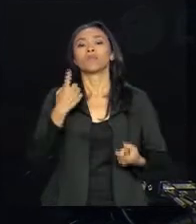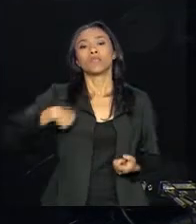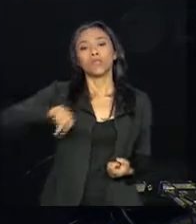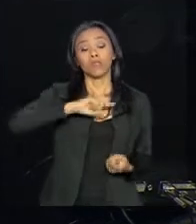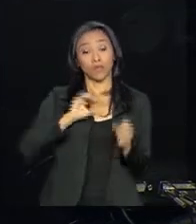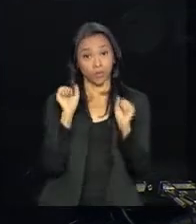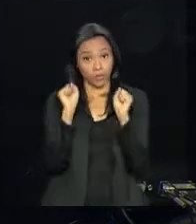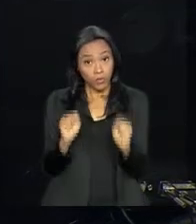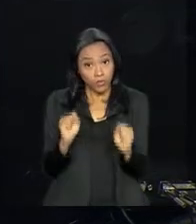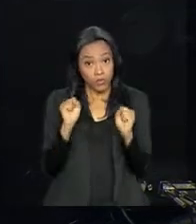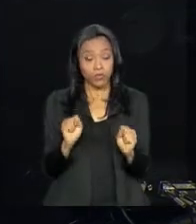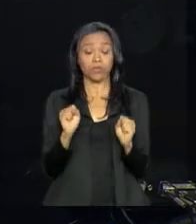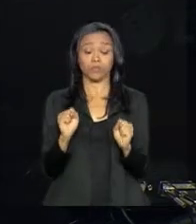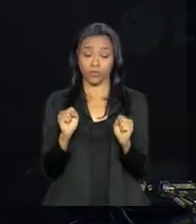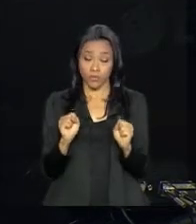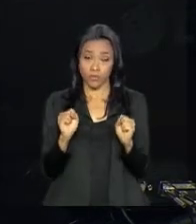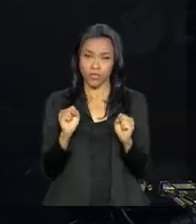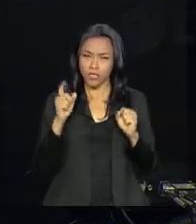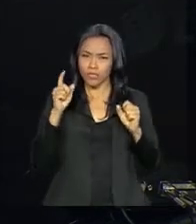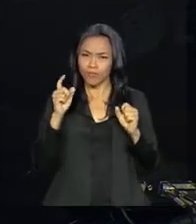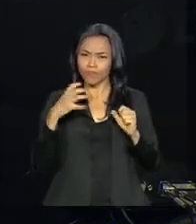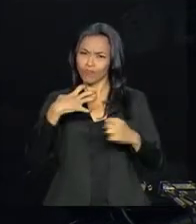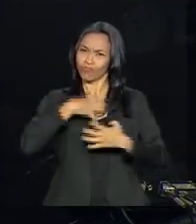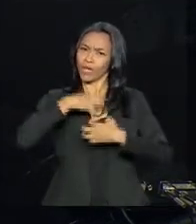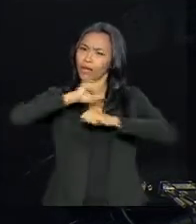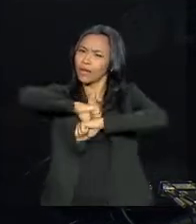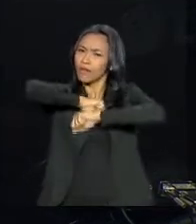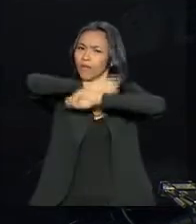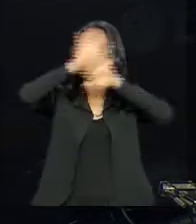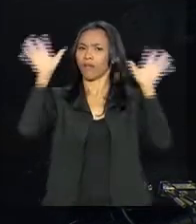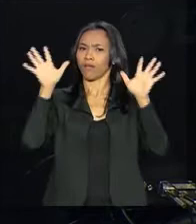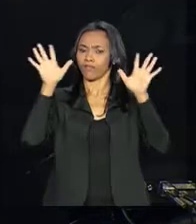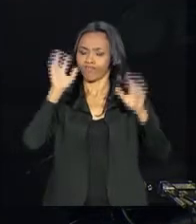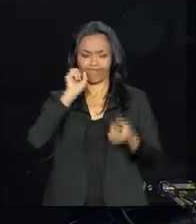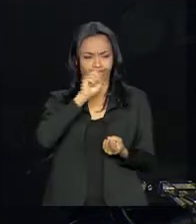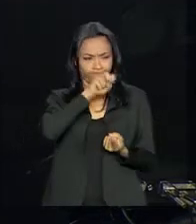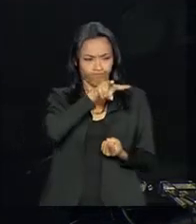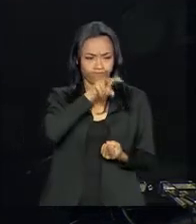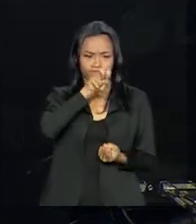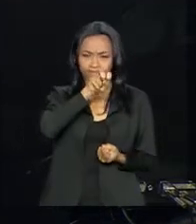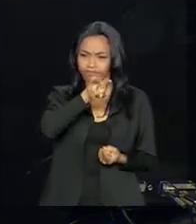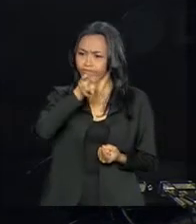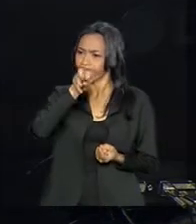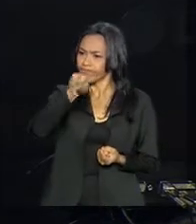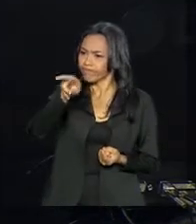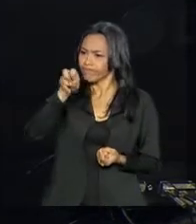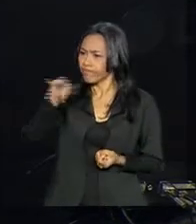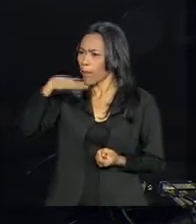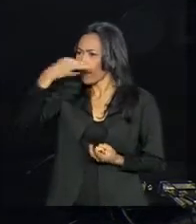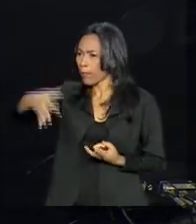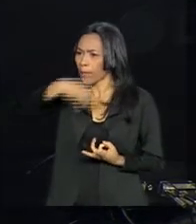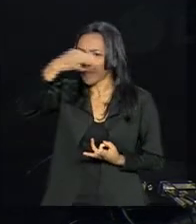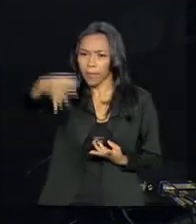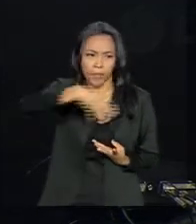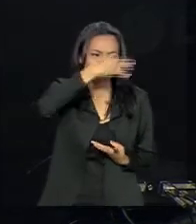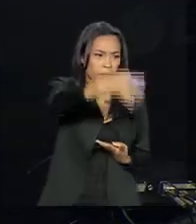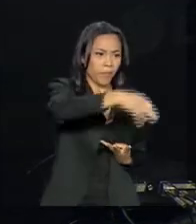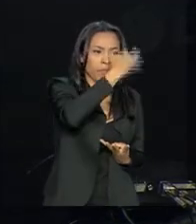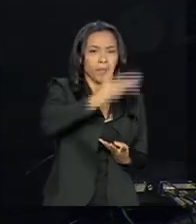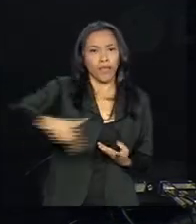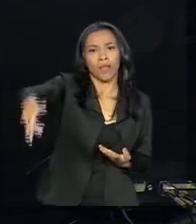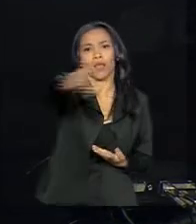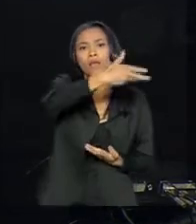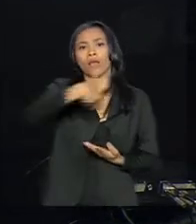transparente mente ouvir dos nossos membros do governo